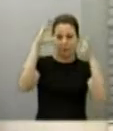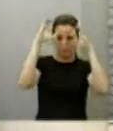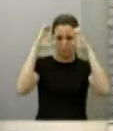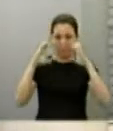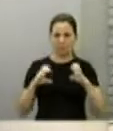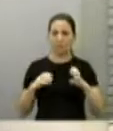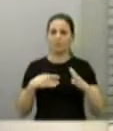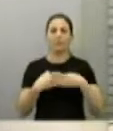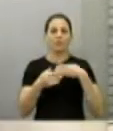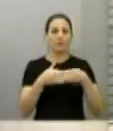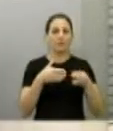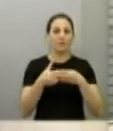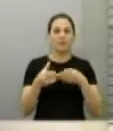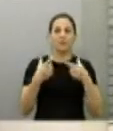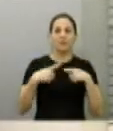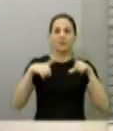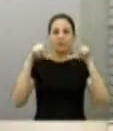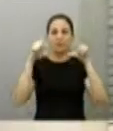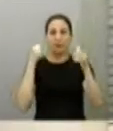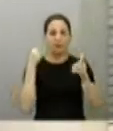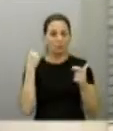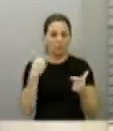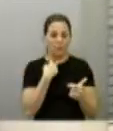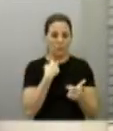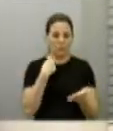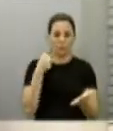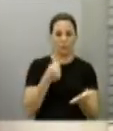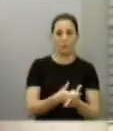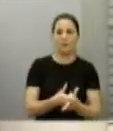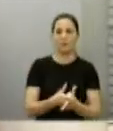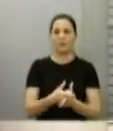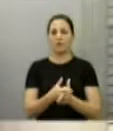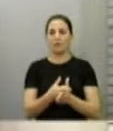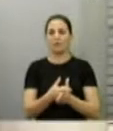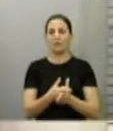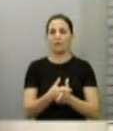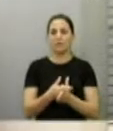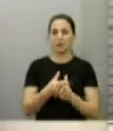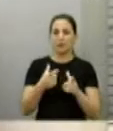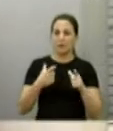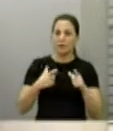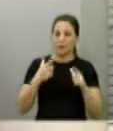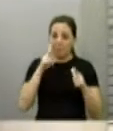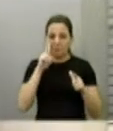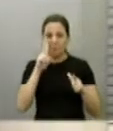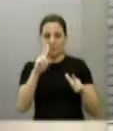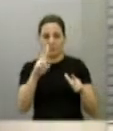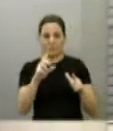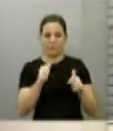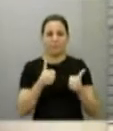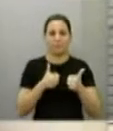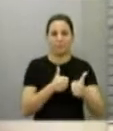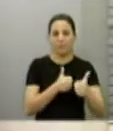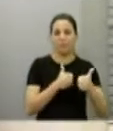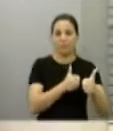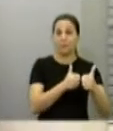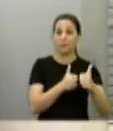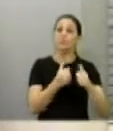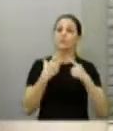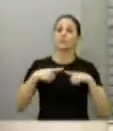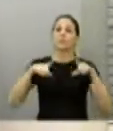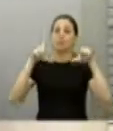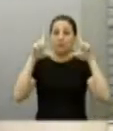que tem televisão em casa, mas que não tem dinheiro para pagar a TV a cabo, possa também acompanhar as sessões